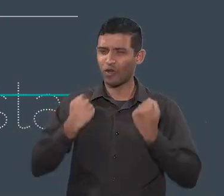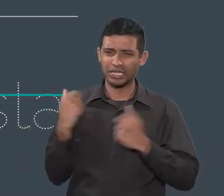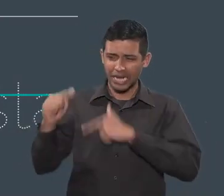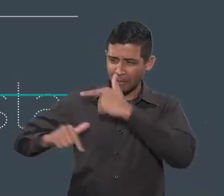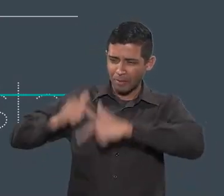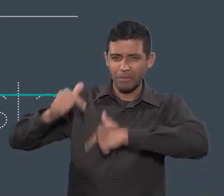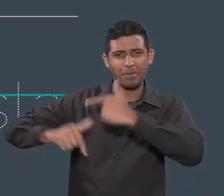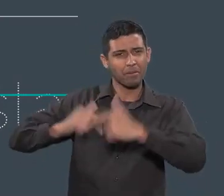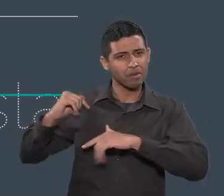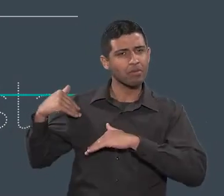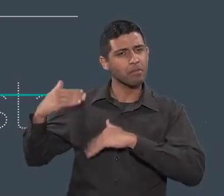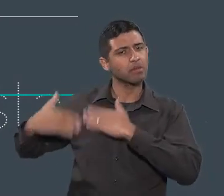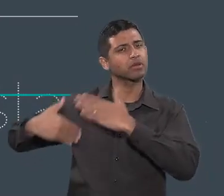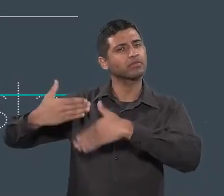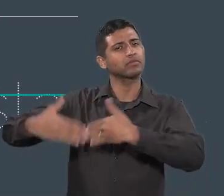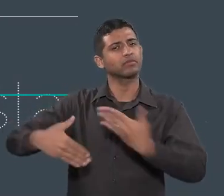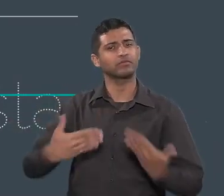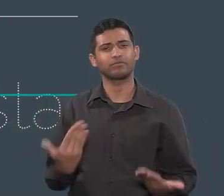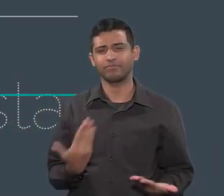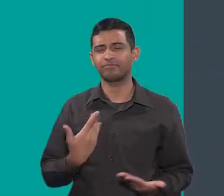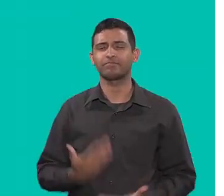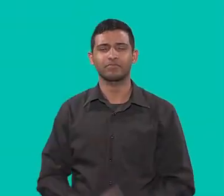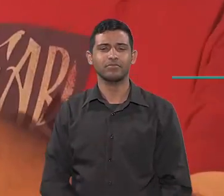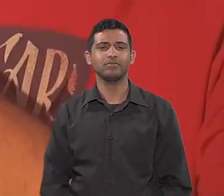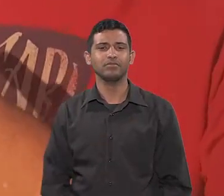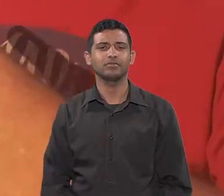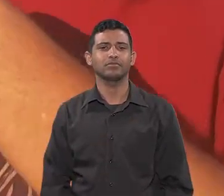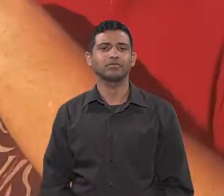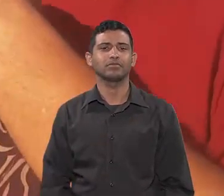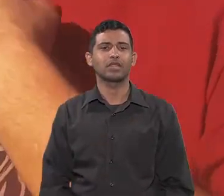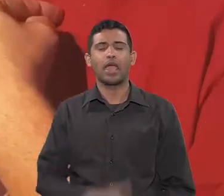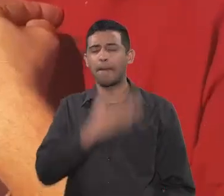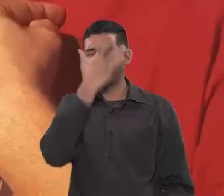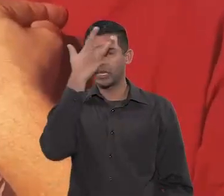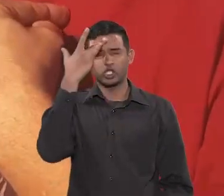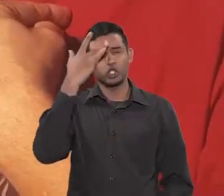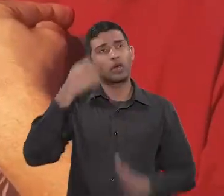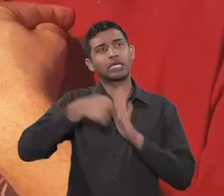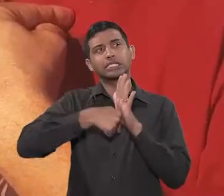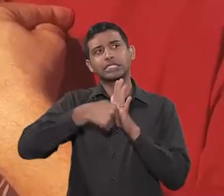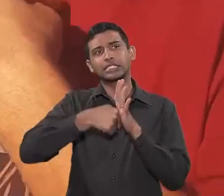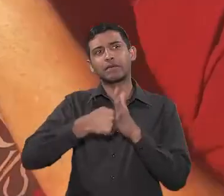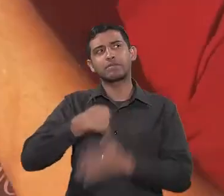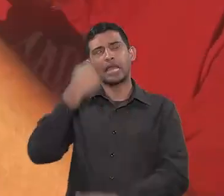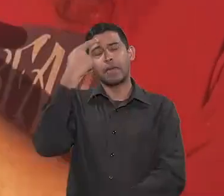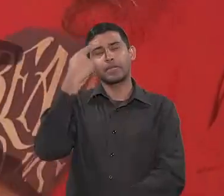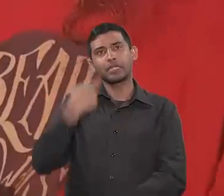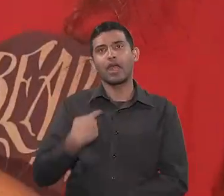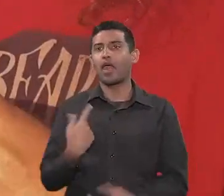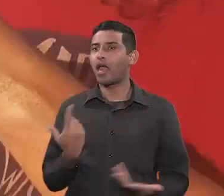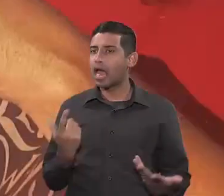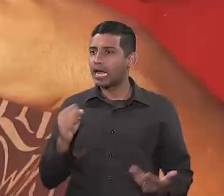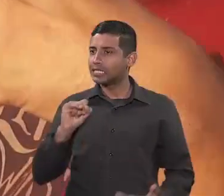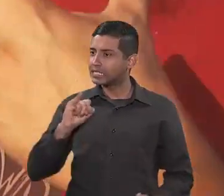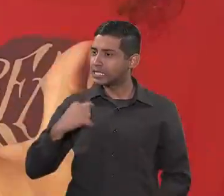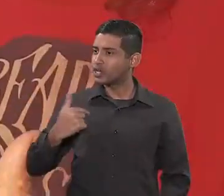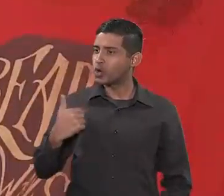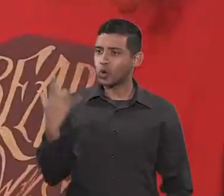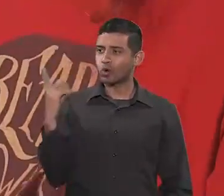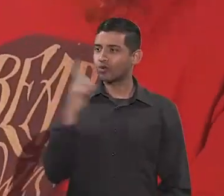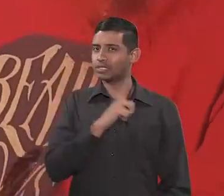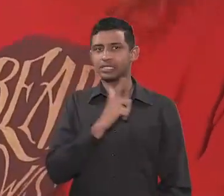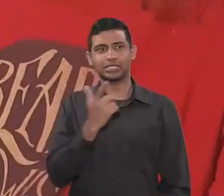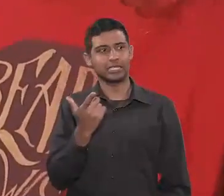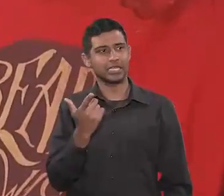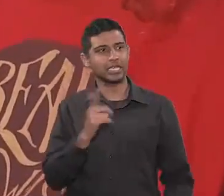longo dos encontros, ao longo de todo o trabalho. É a pessoa olhar para dentro de si e falar: poxa, se eu conseguir dar esse passo, se eu pude